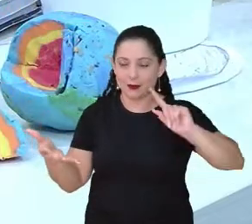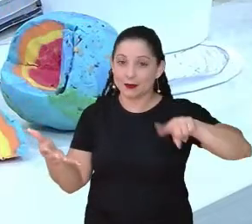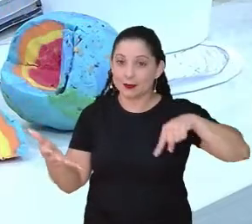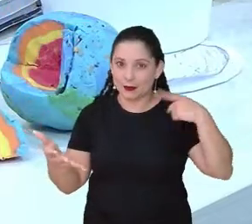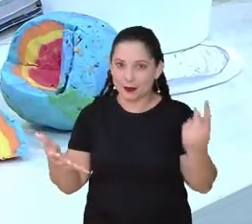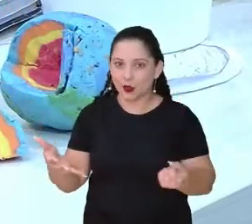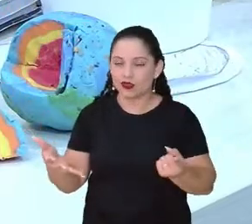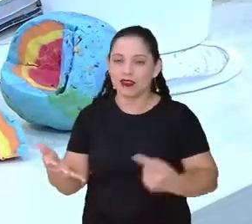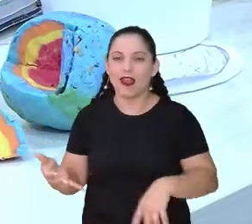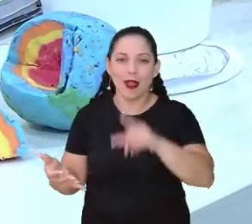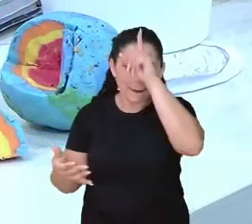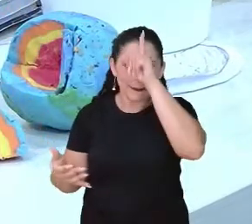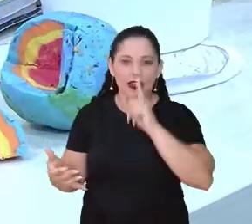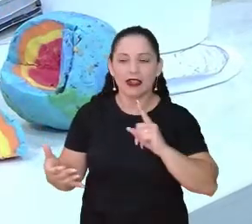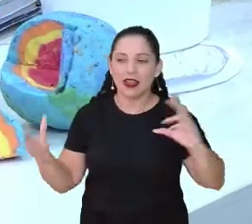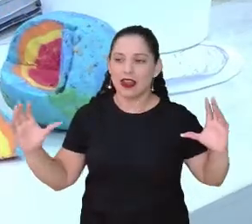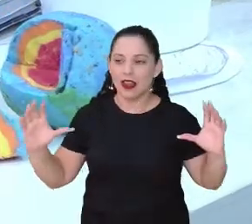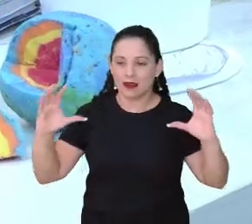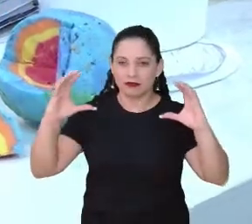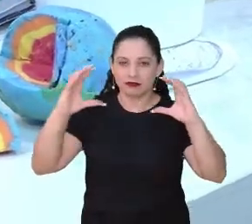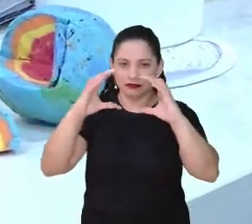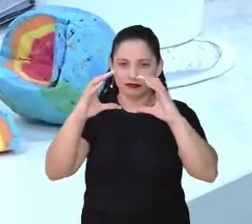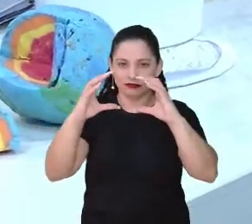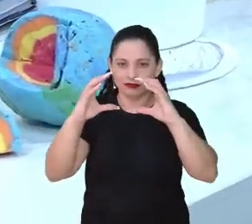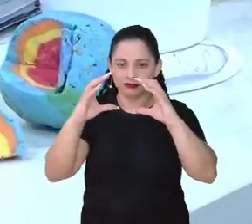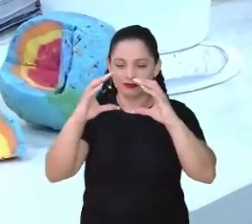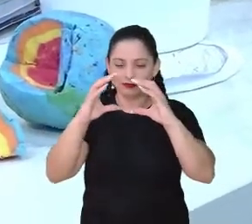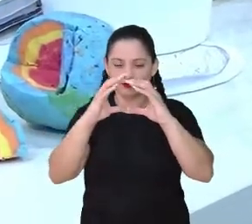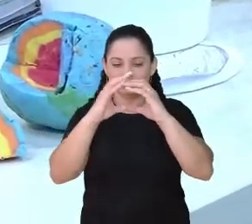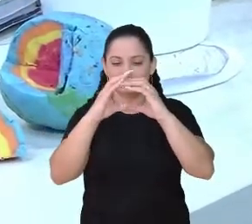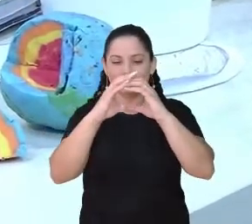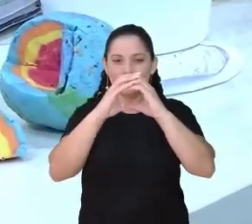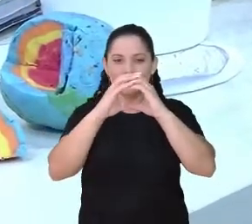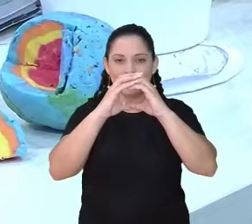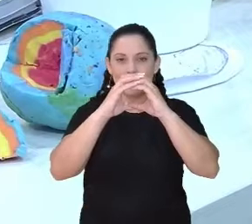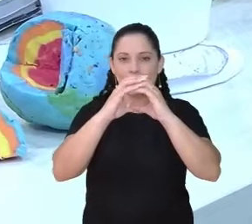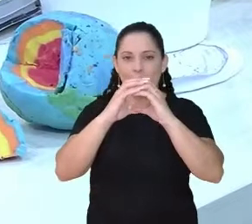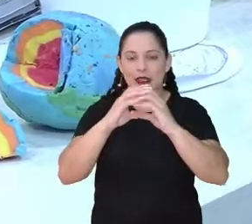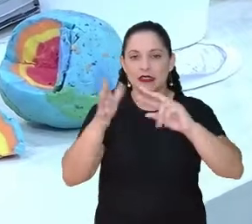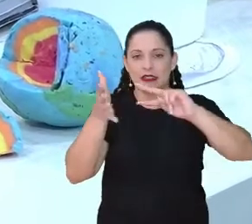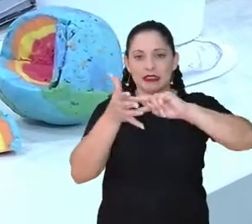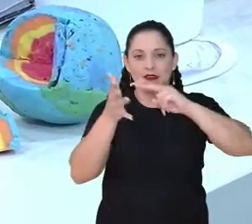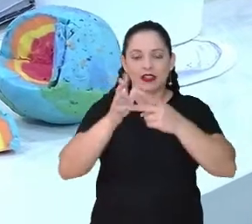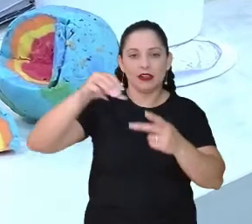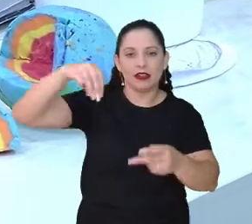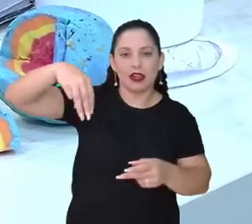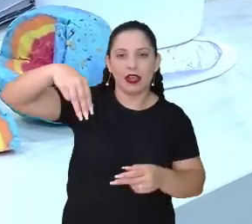daquela amarelinha que é a maior, que vai representar para mim o manto.